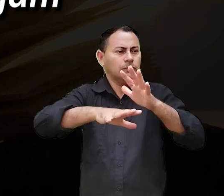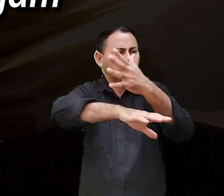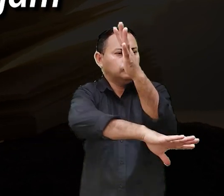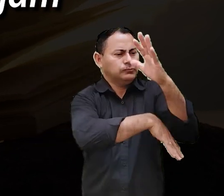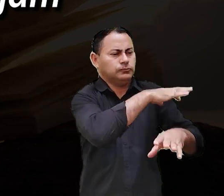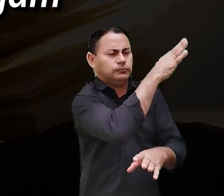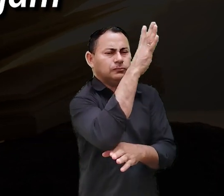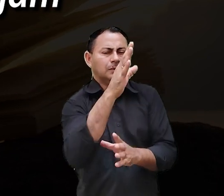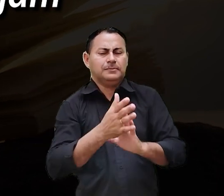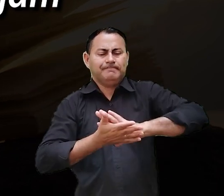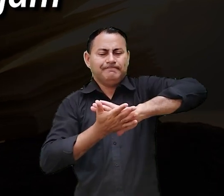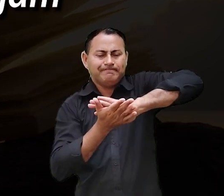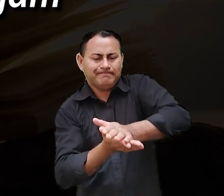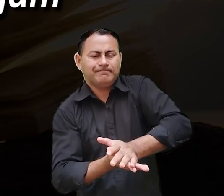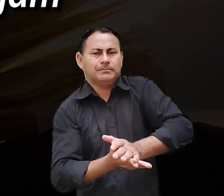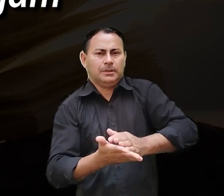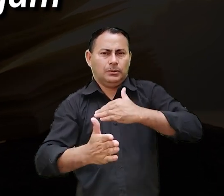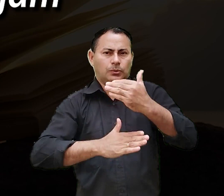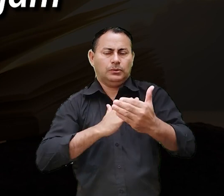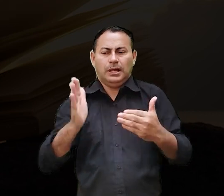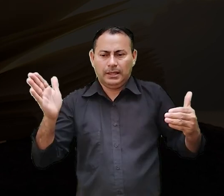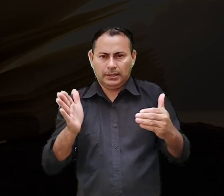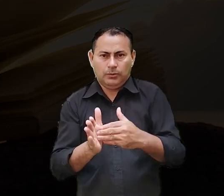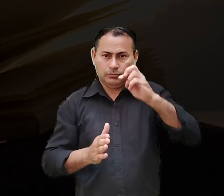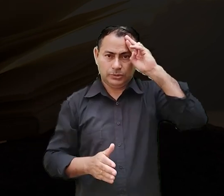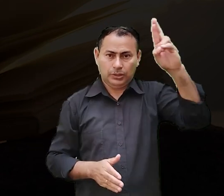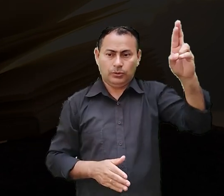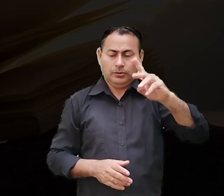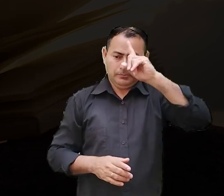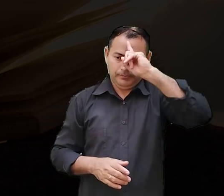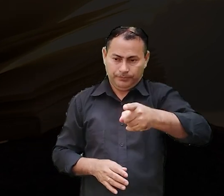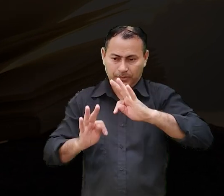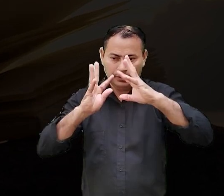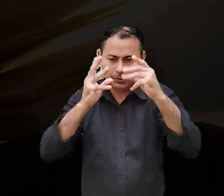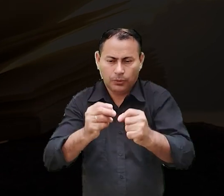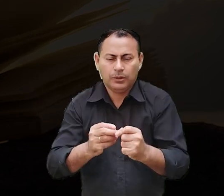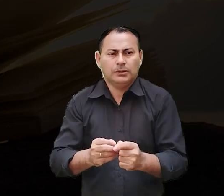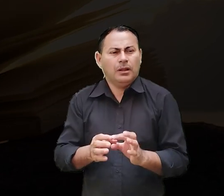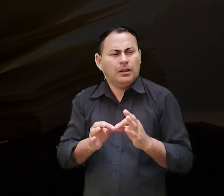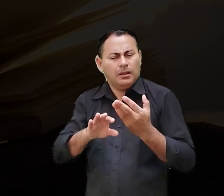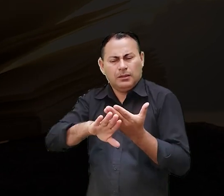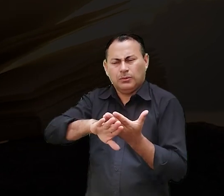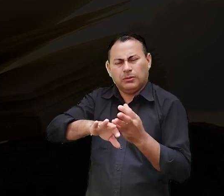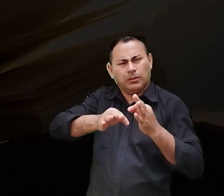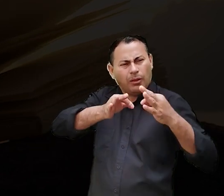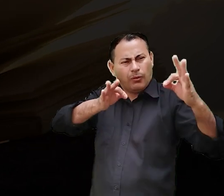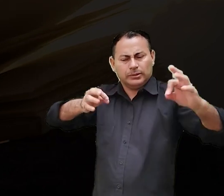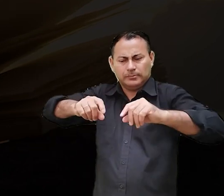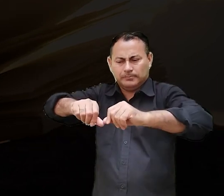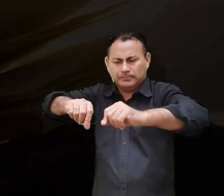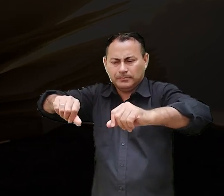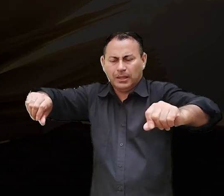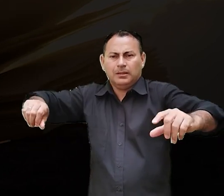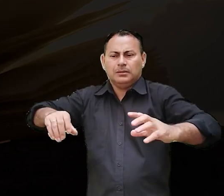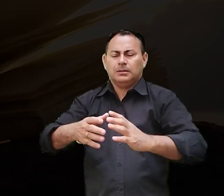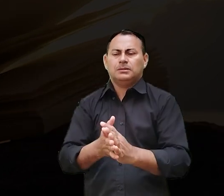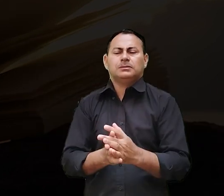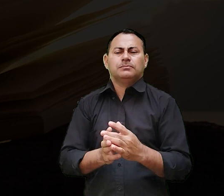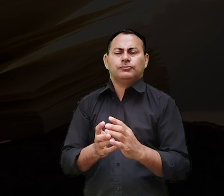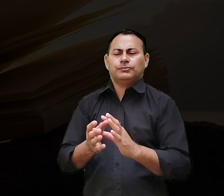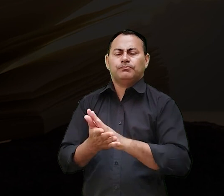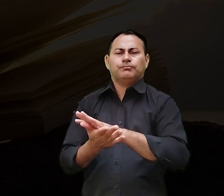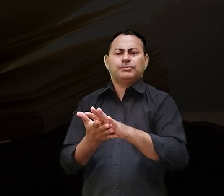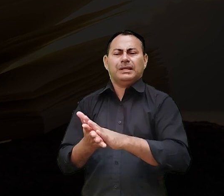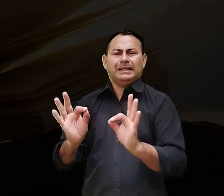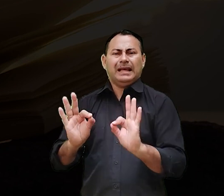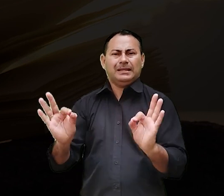e os campos estejam totalmente devastados até que o Senhor tem enviado todos para longe e a terra esteja totalmente